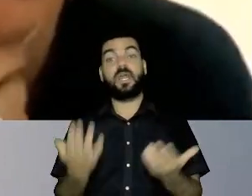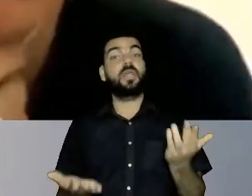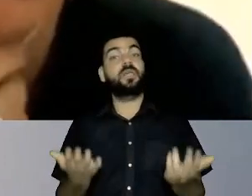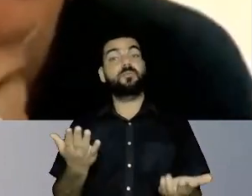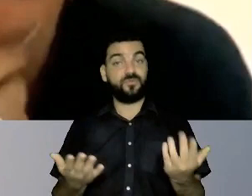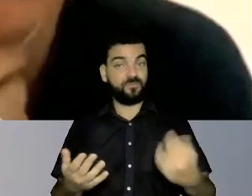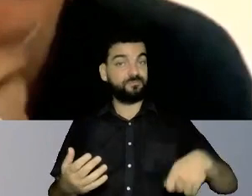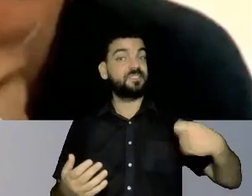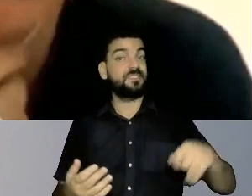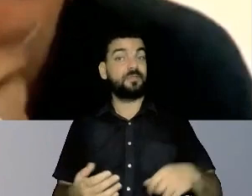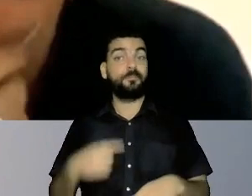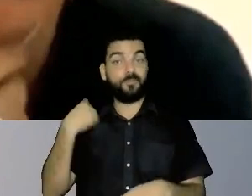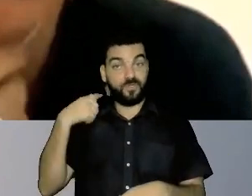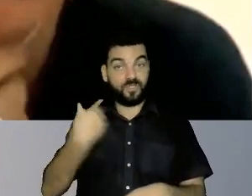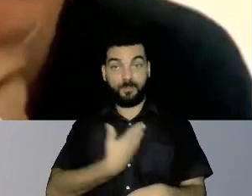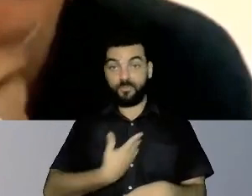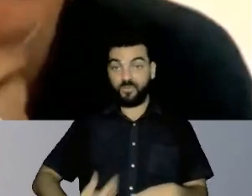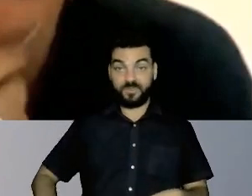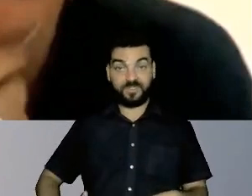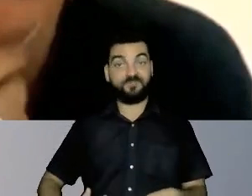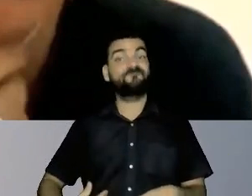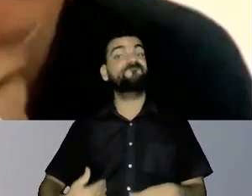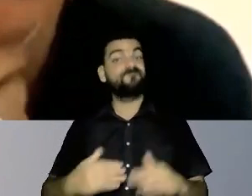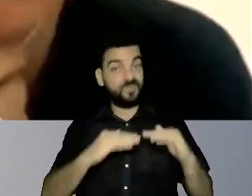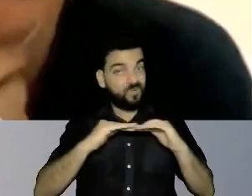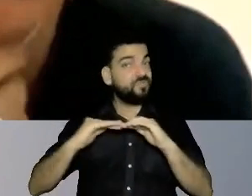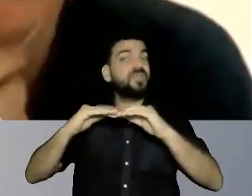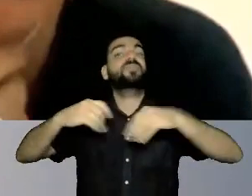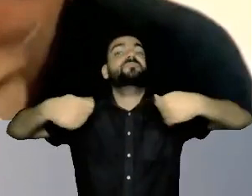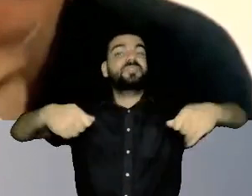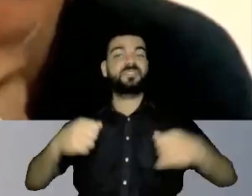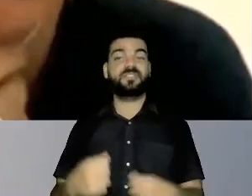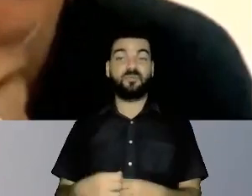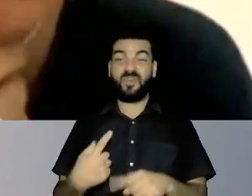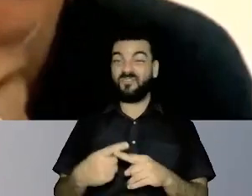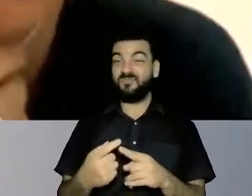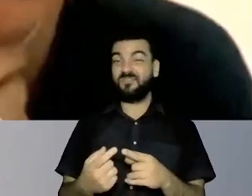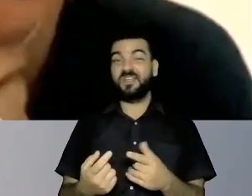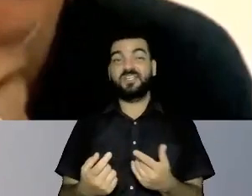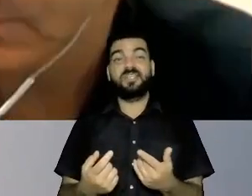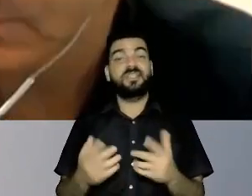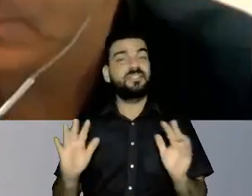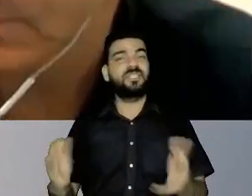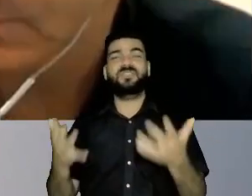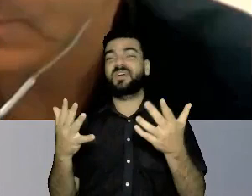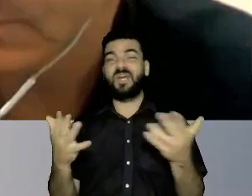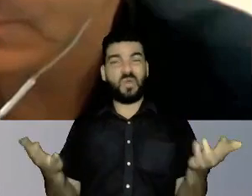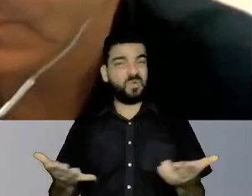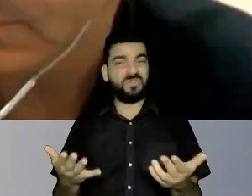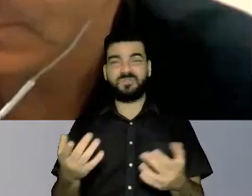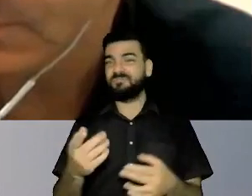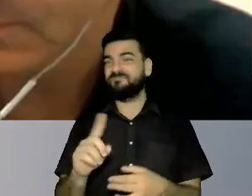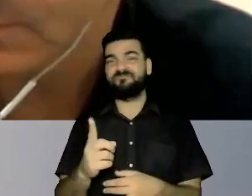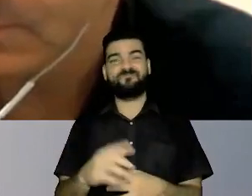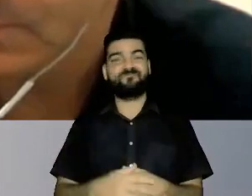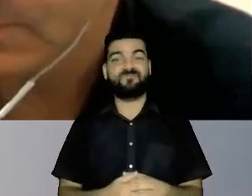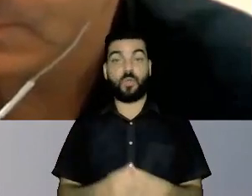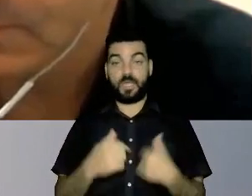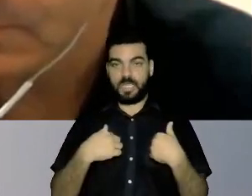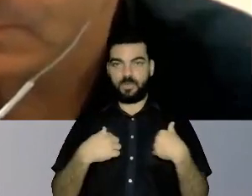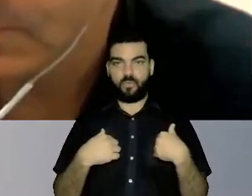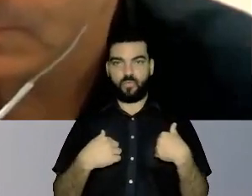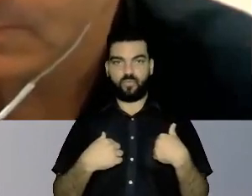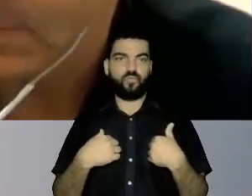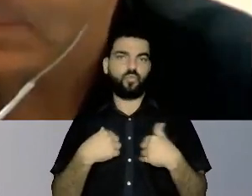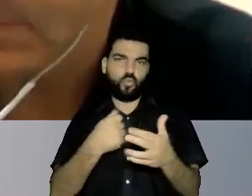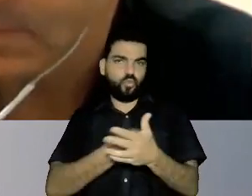espaço público um pouco mais palatável para a mulher, né? As políticas públicas também não têm investido